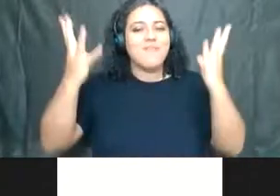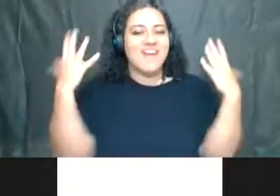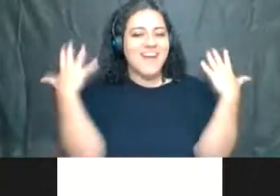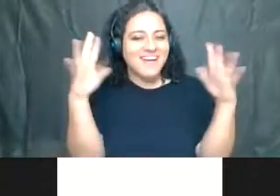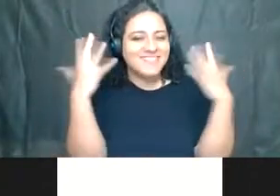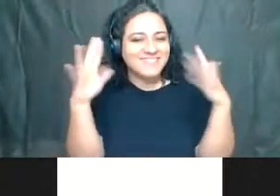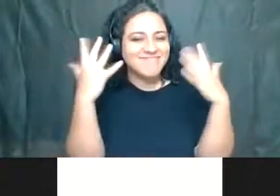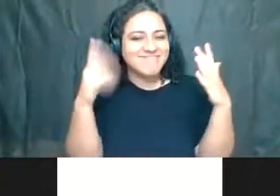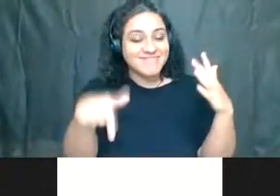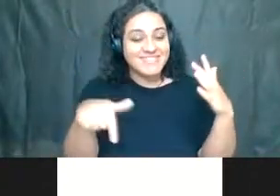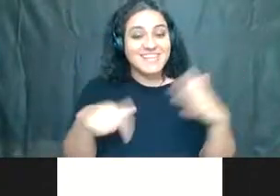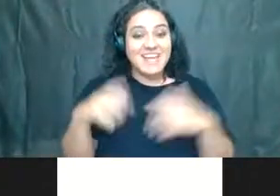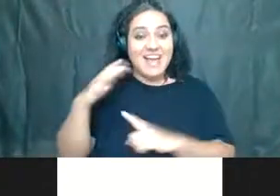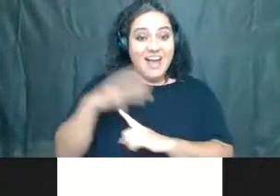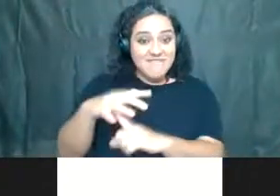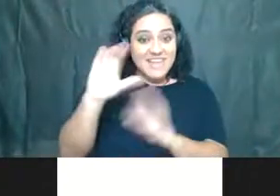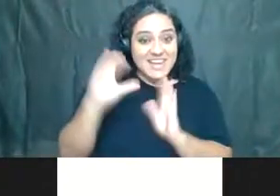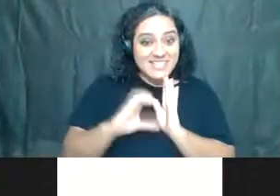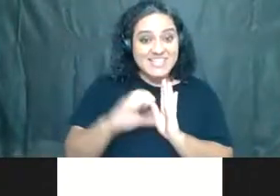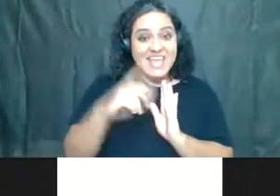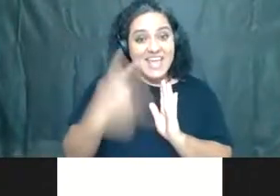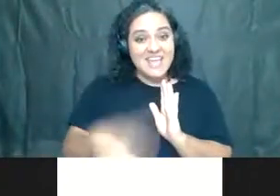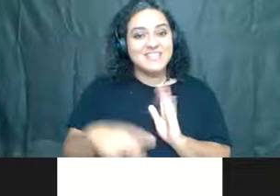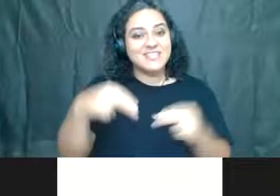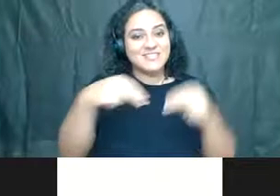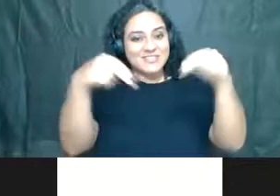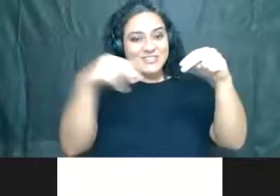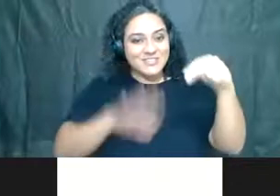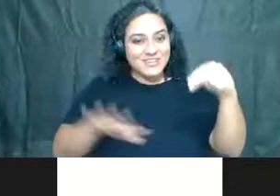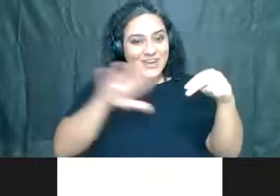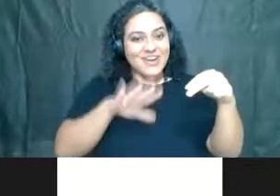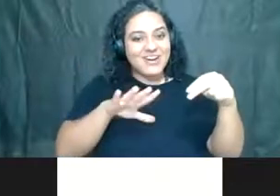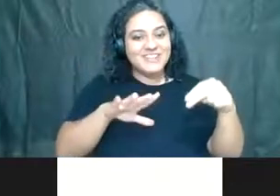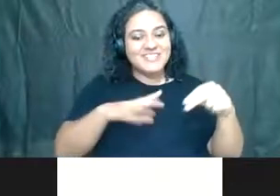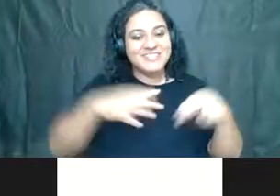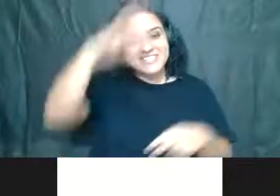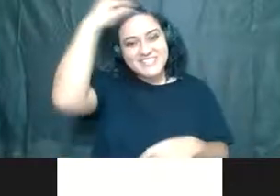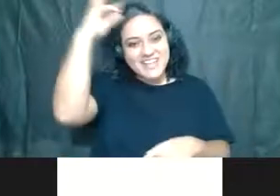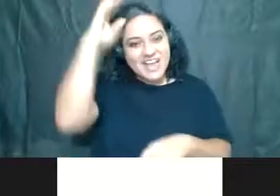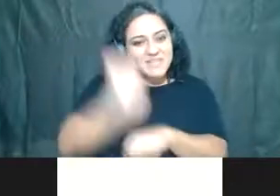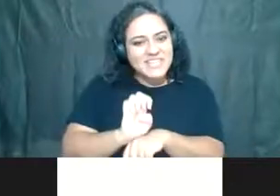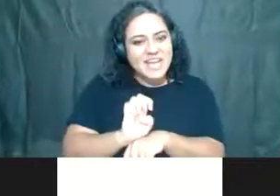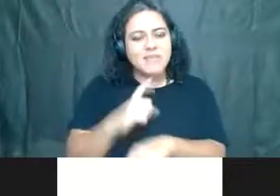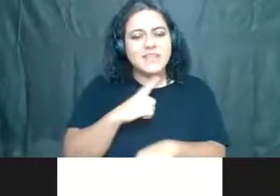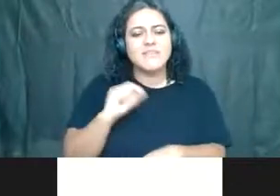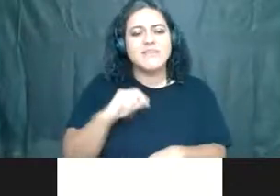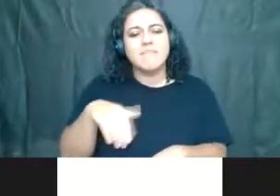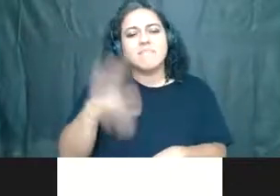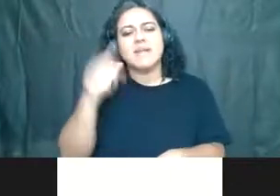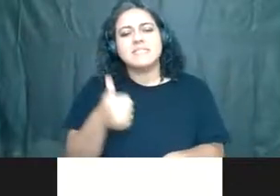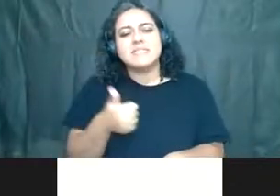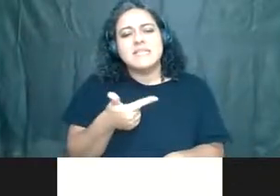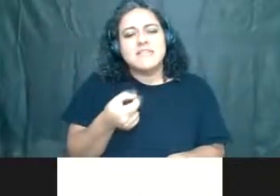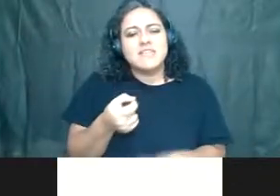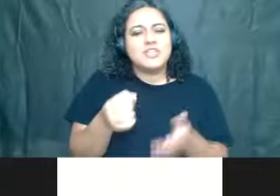de Ciências Norte Capixaba, nós tivemos 34 sessões de apresentação de projetos, com mais de 120